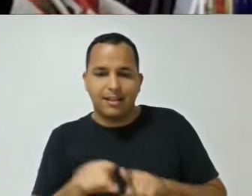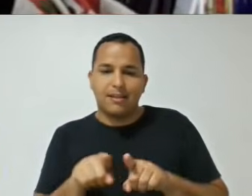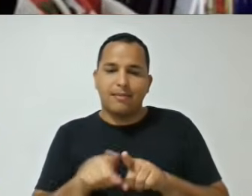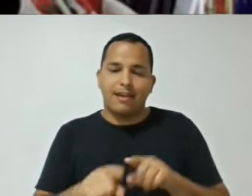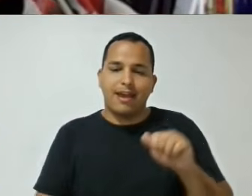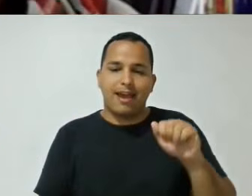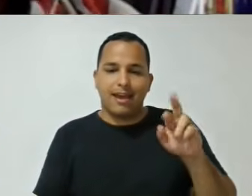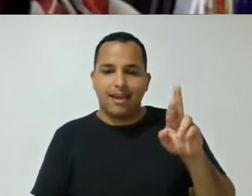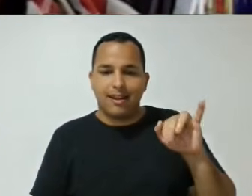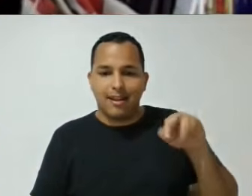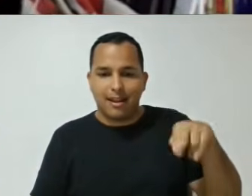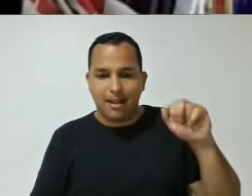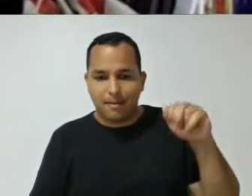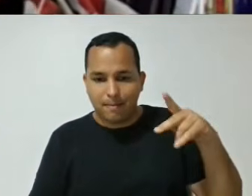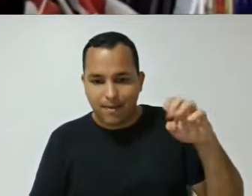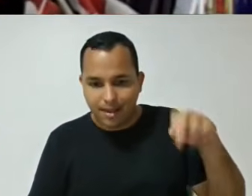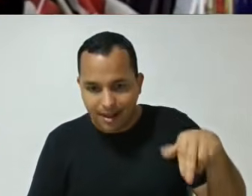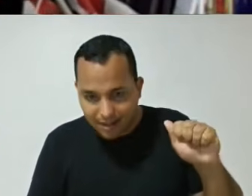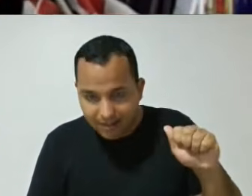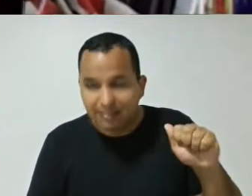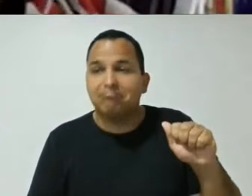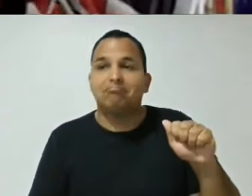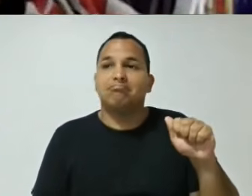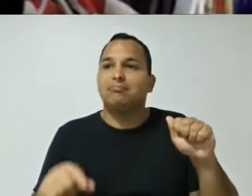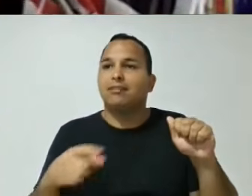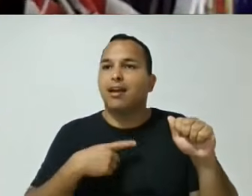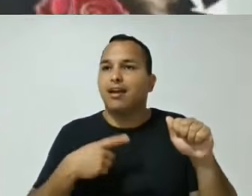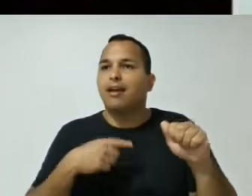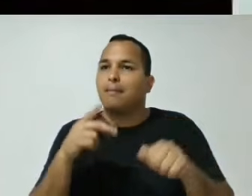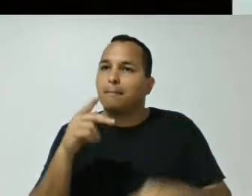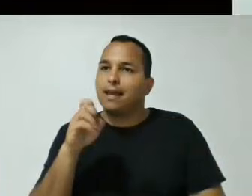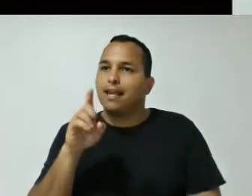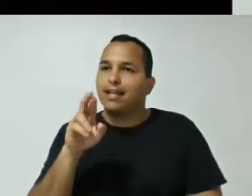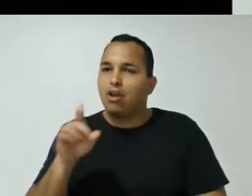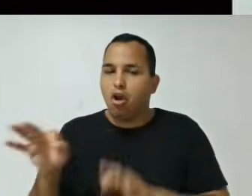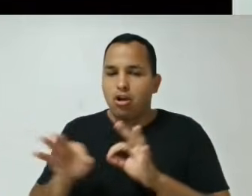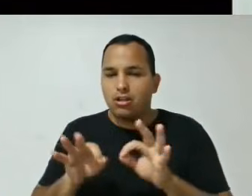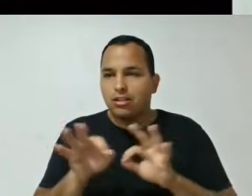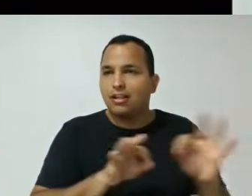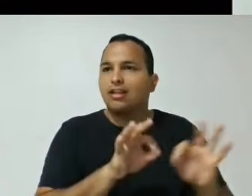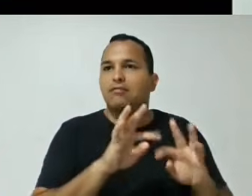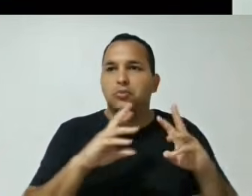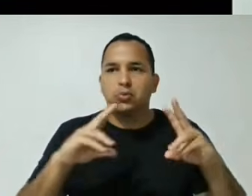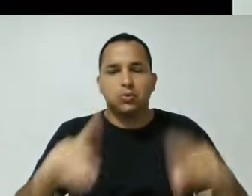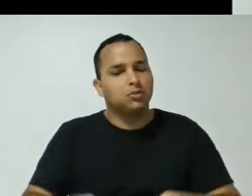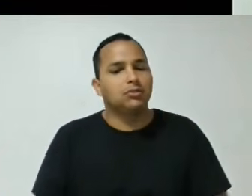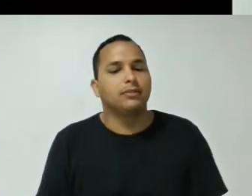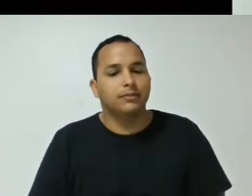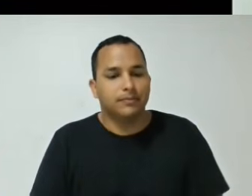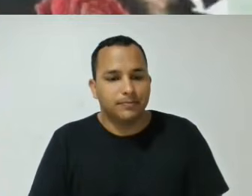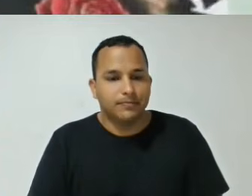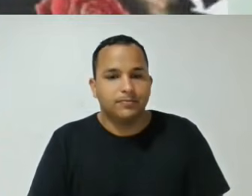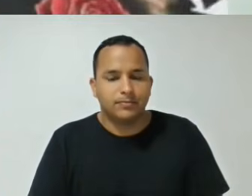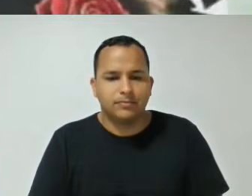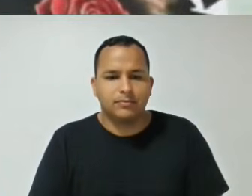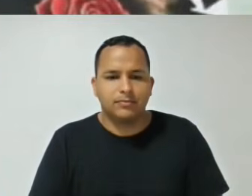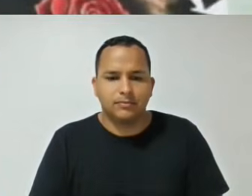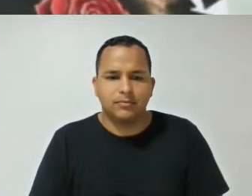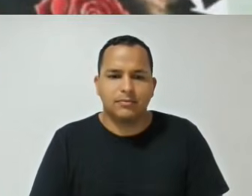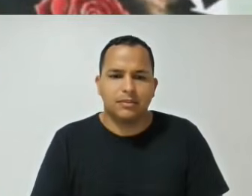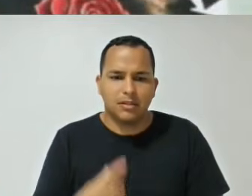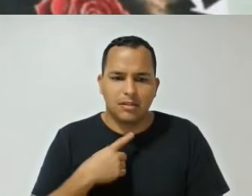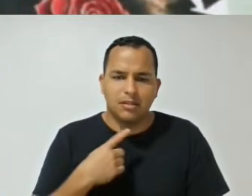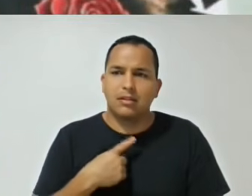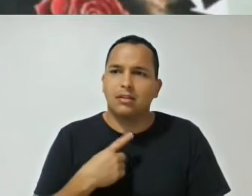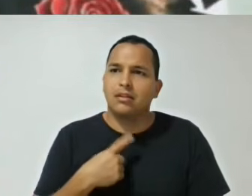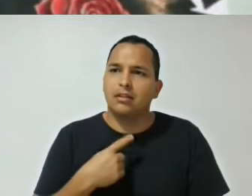tudo Helena Pena. articulação do Pedrinho, sabe? O Pedrinho articulava essas coisas, tinha muito contato com os artistas, sabe?